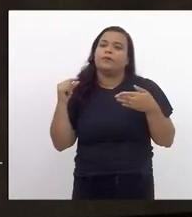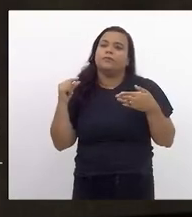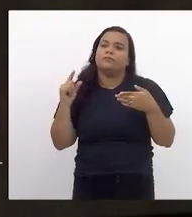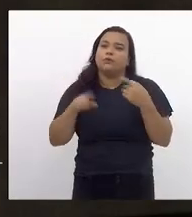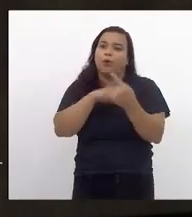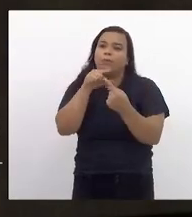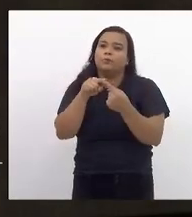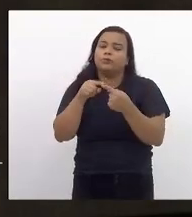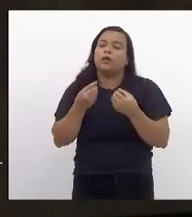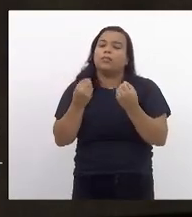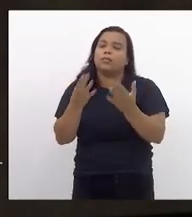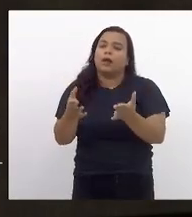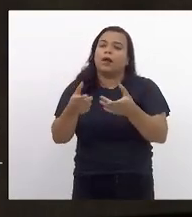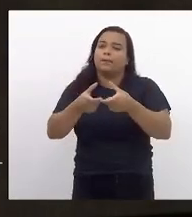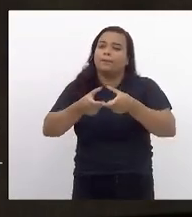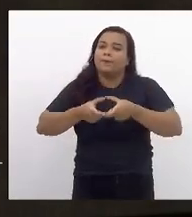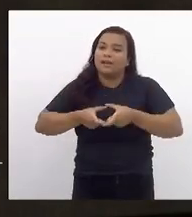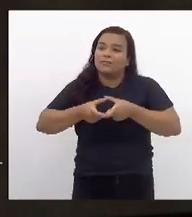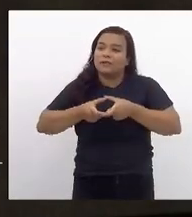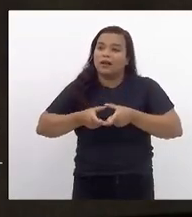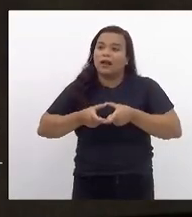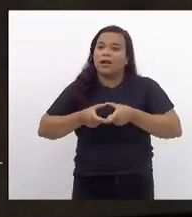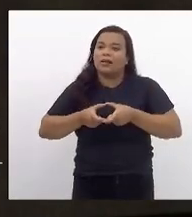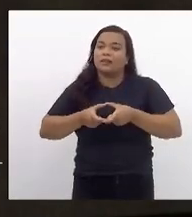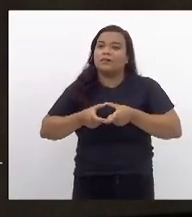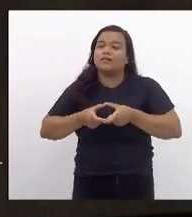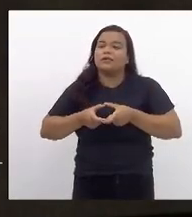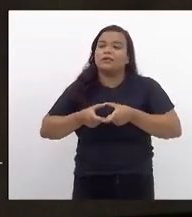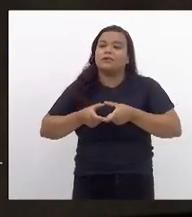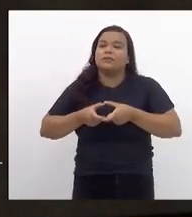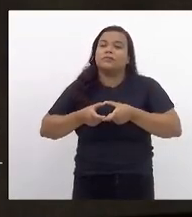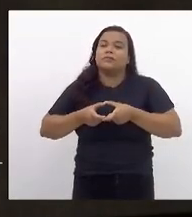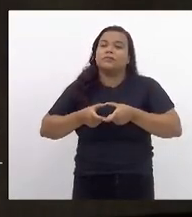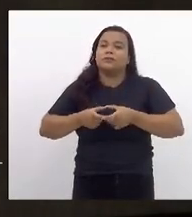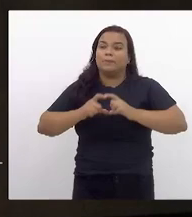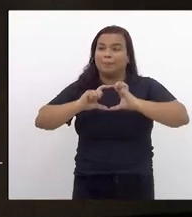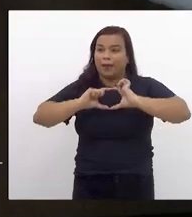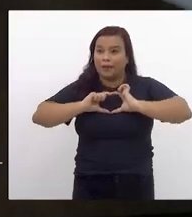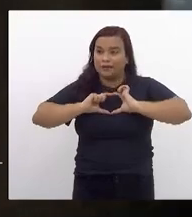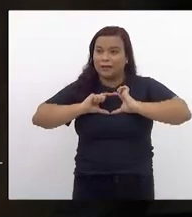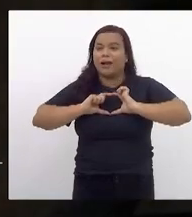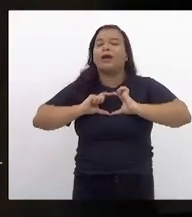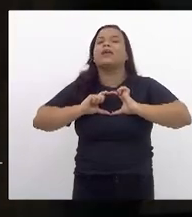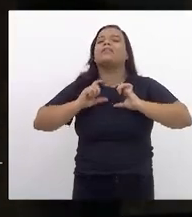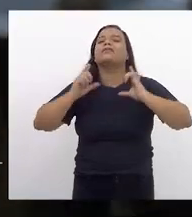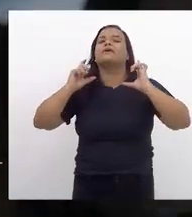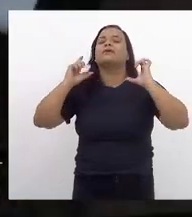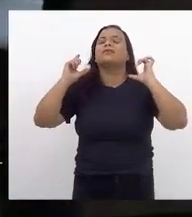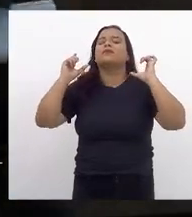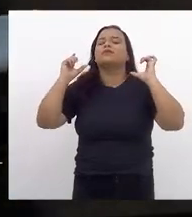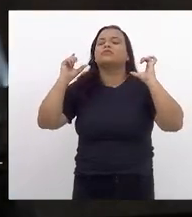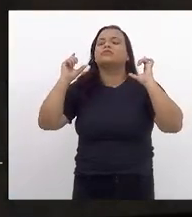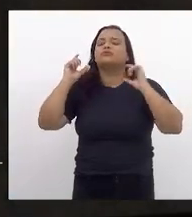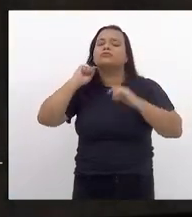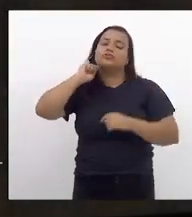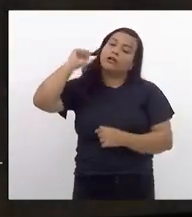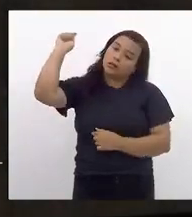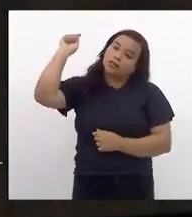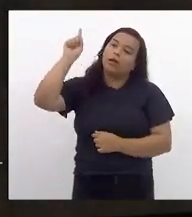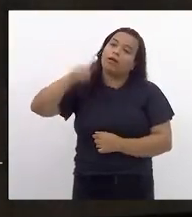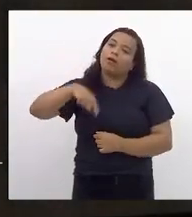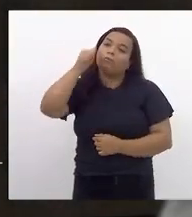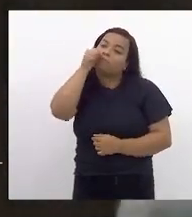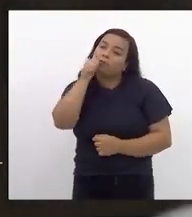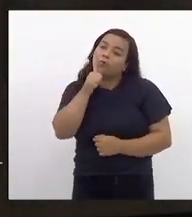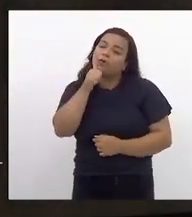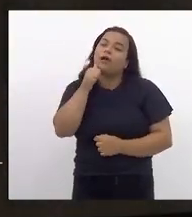a medalha Tiradentes à deputada federal Benedita da Silva. Acho o